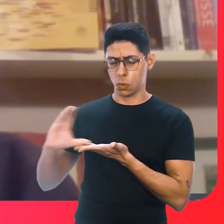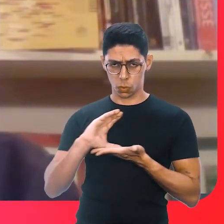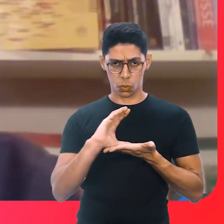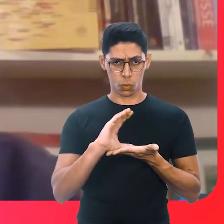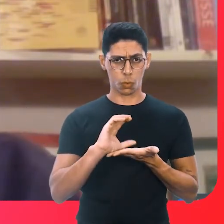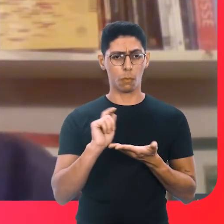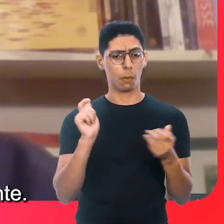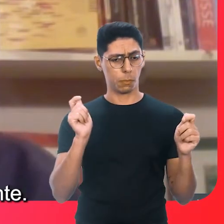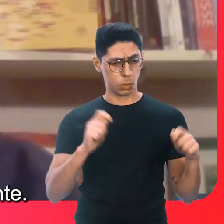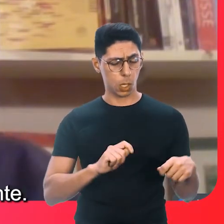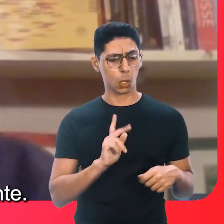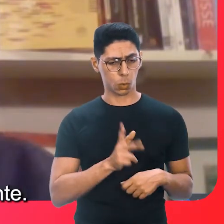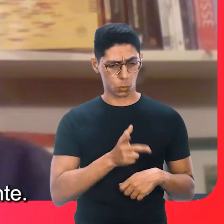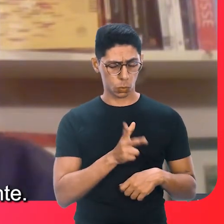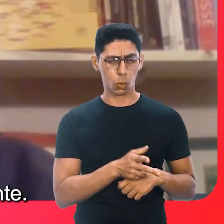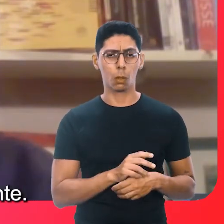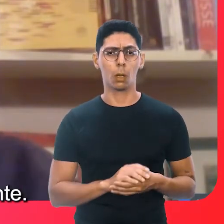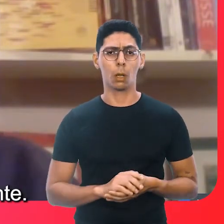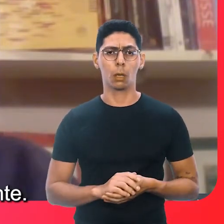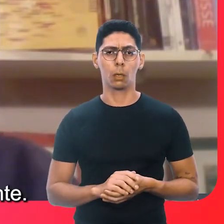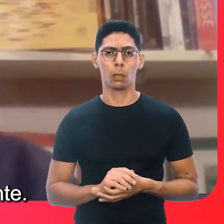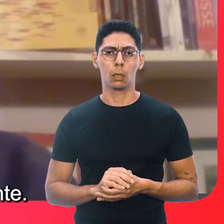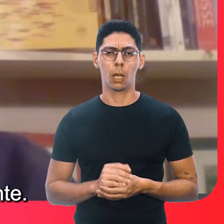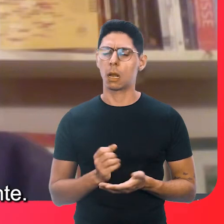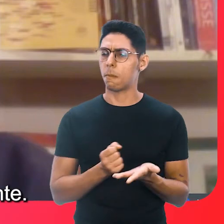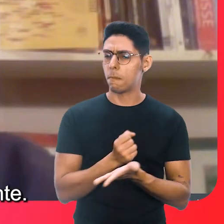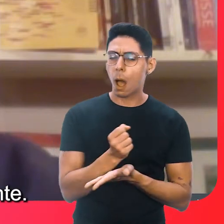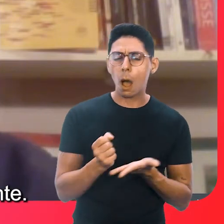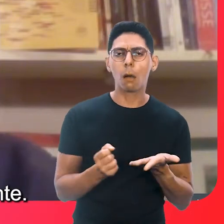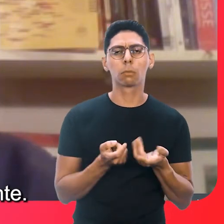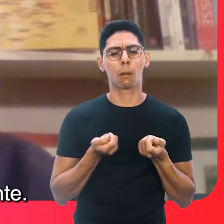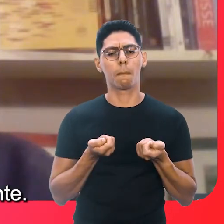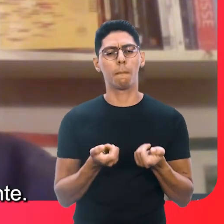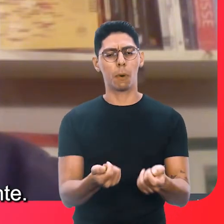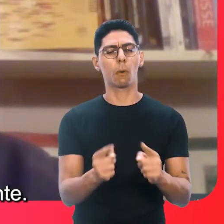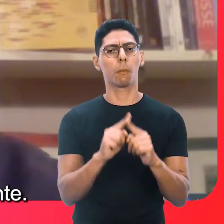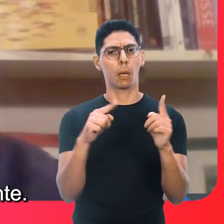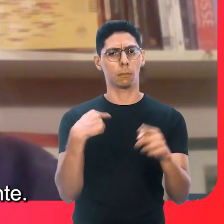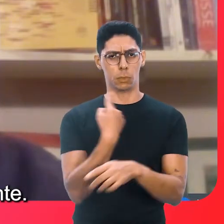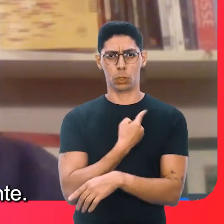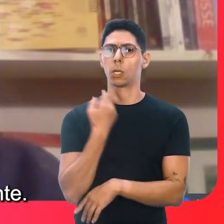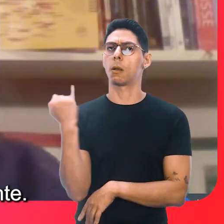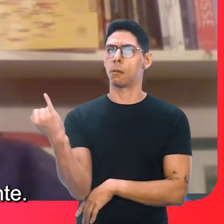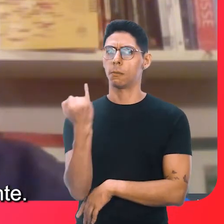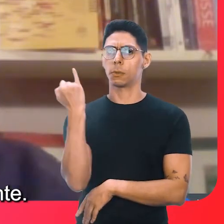mantermos o Minuto, um patrocínio bastante básico, mas que era muito importante para a gente,